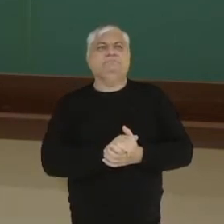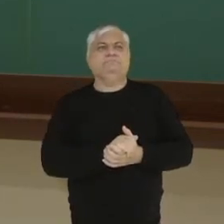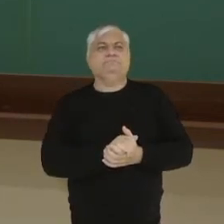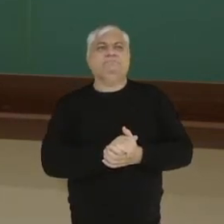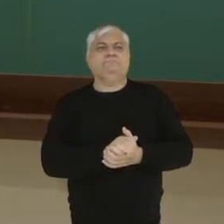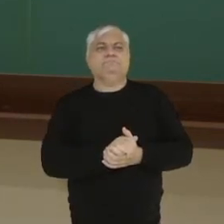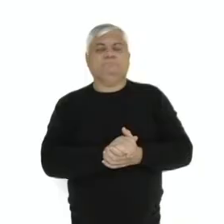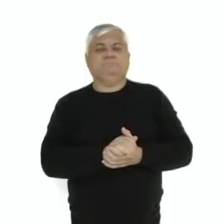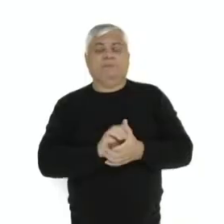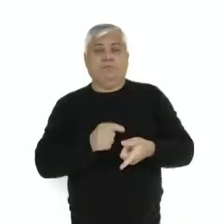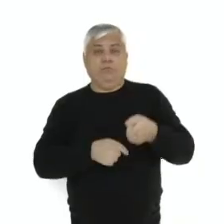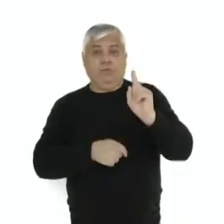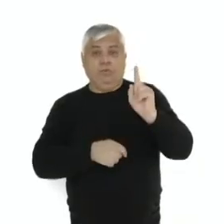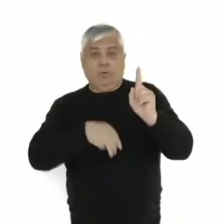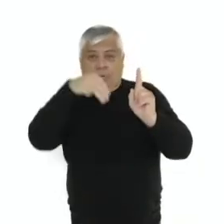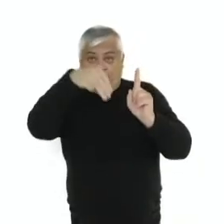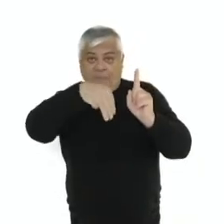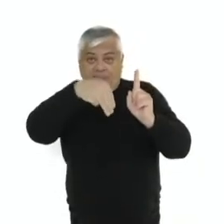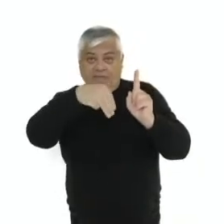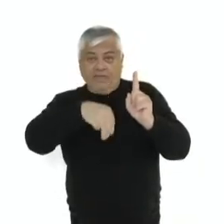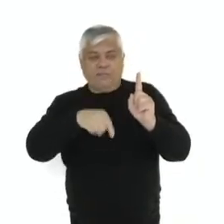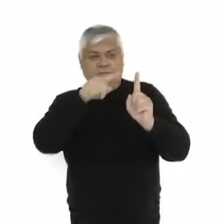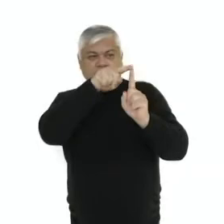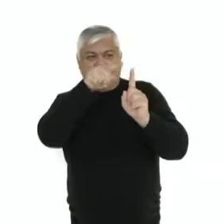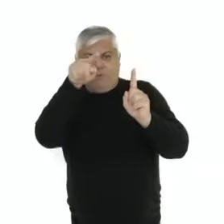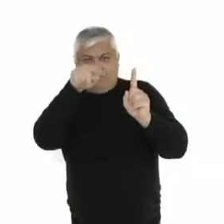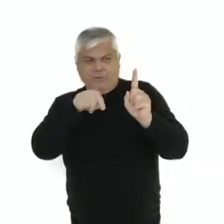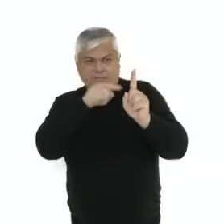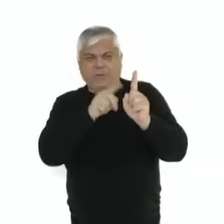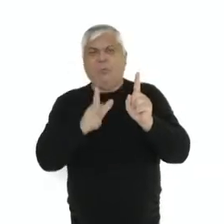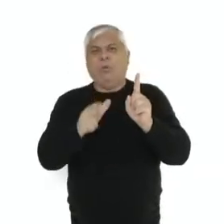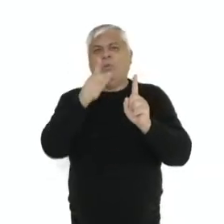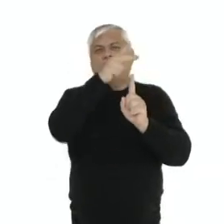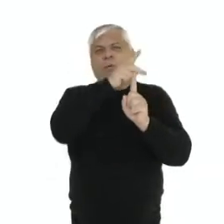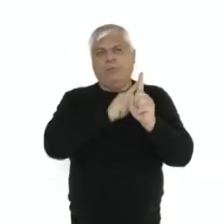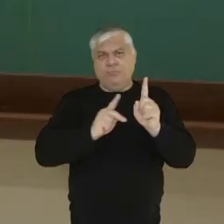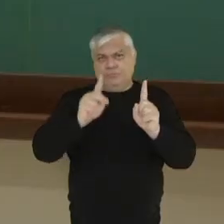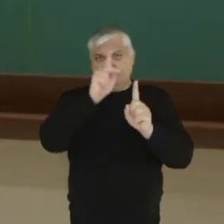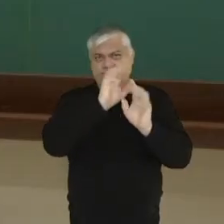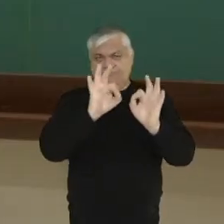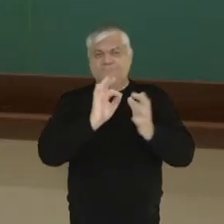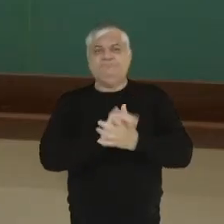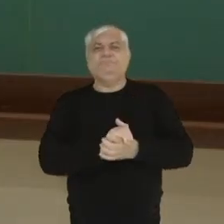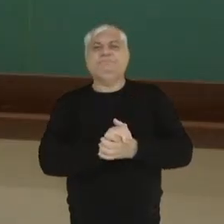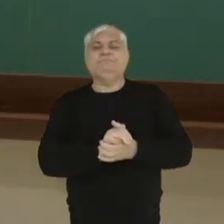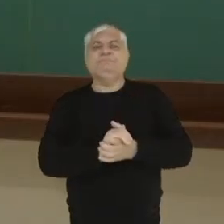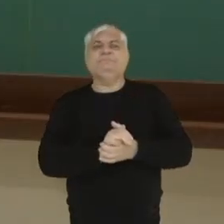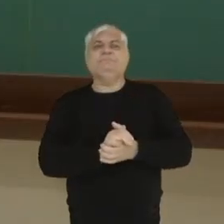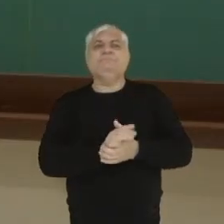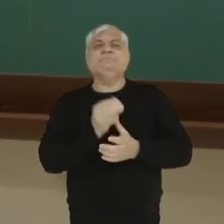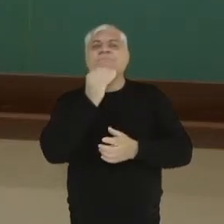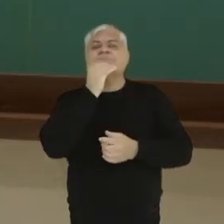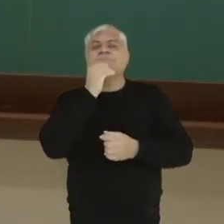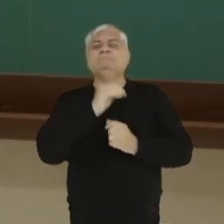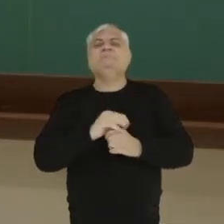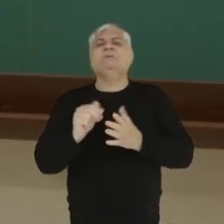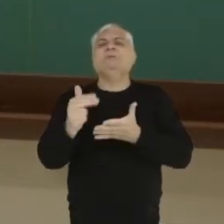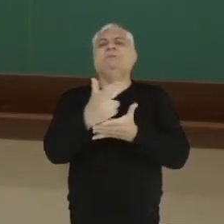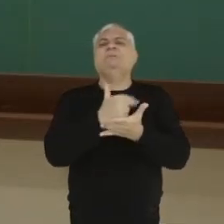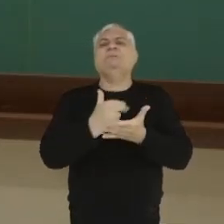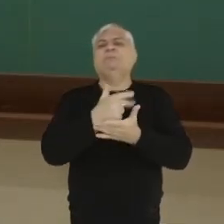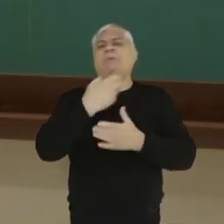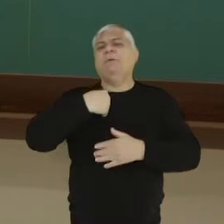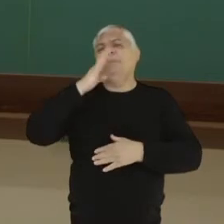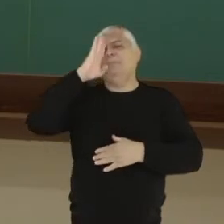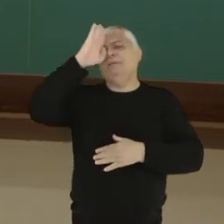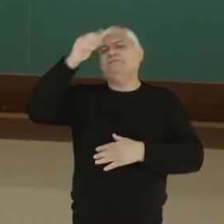Metro quadrado é a medida de um quadrado de lados 1 metro. Agora nós vamos ver a área das principais figuras planas,